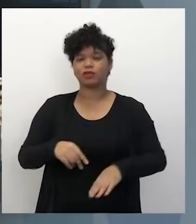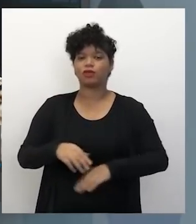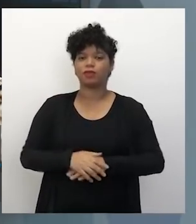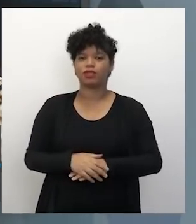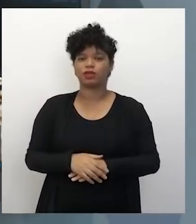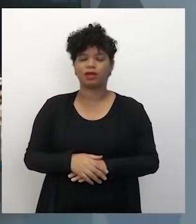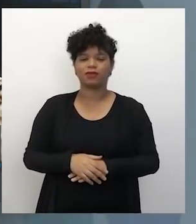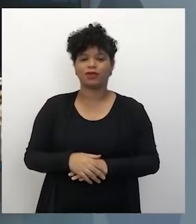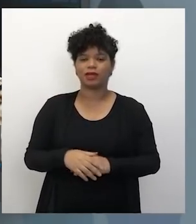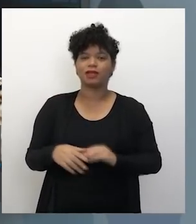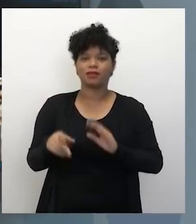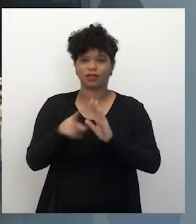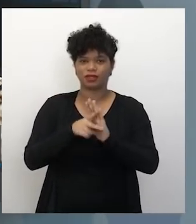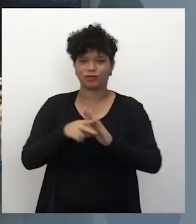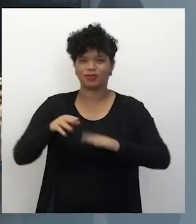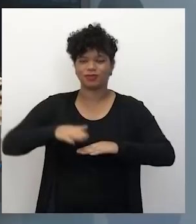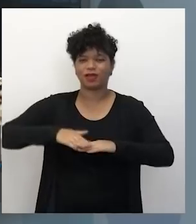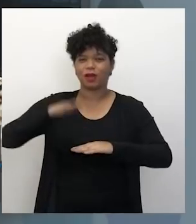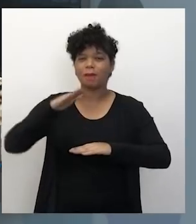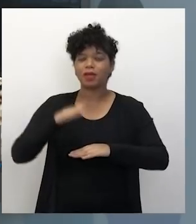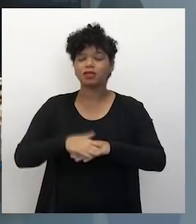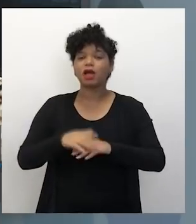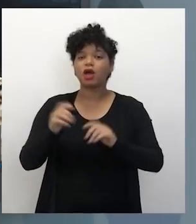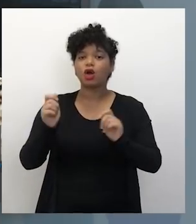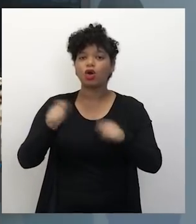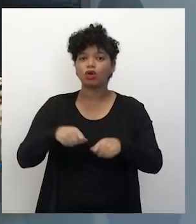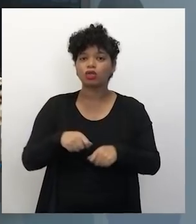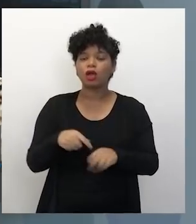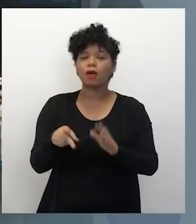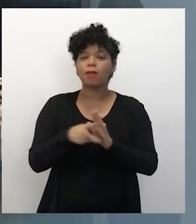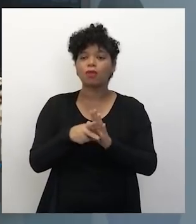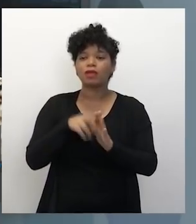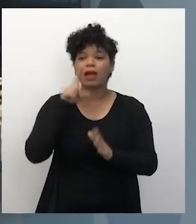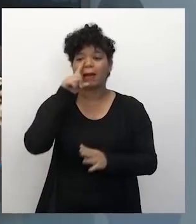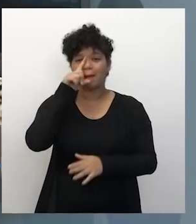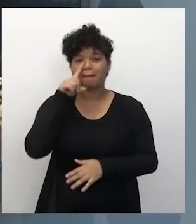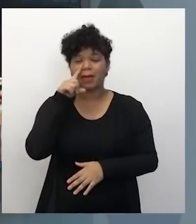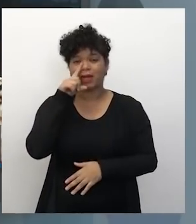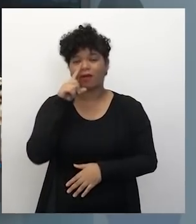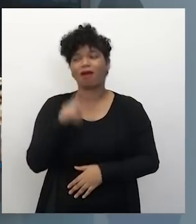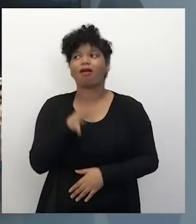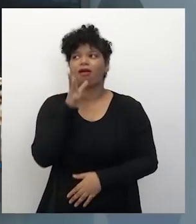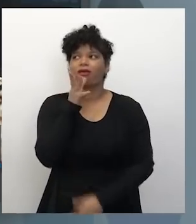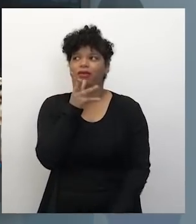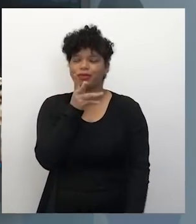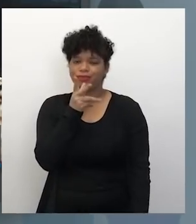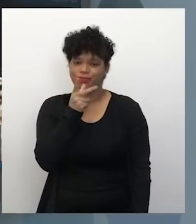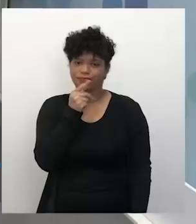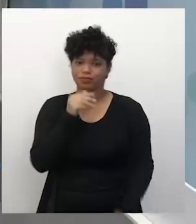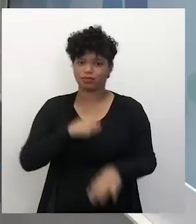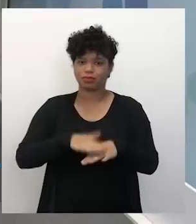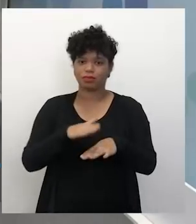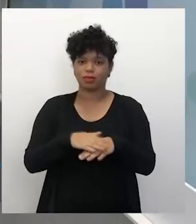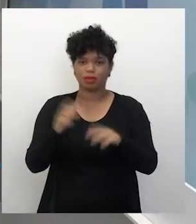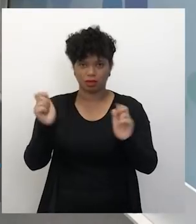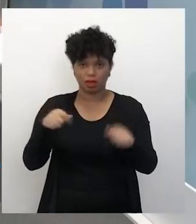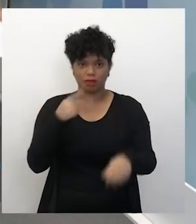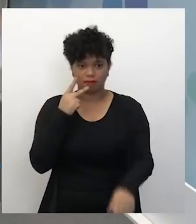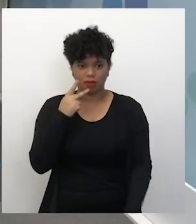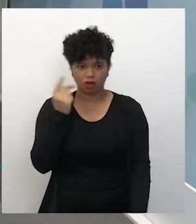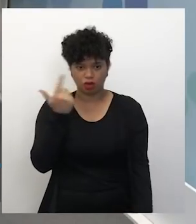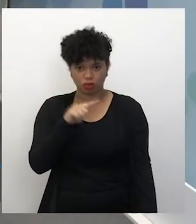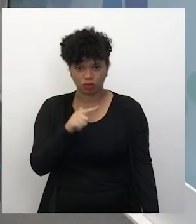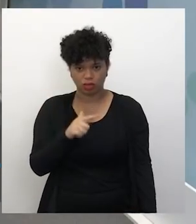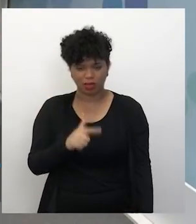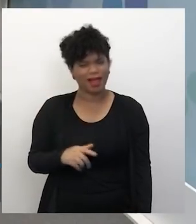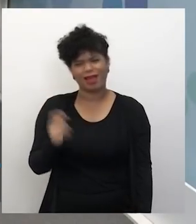tempo vai passar voando. Se for uma coisa meio chata ou uma situação de perigo, vai demorar esse tempo. Dá tempo de eu falar uma coisa? Claro, sempre tem tempo